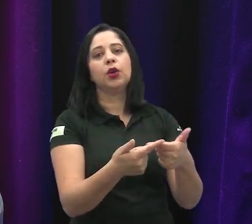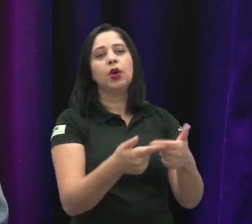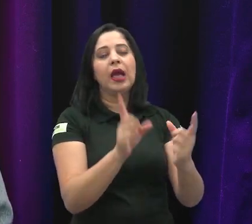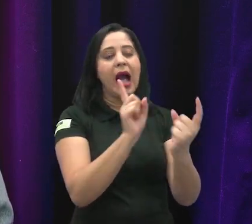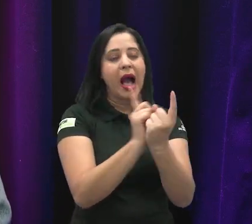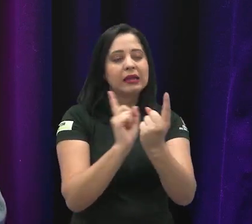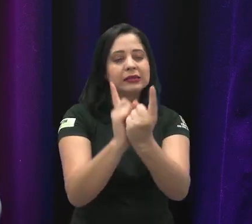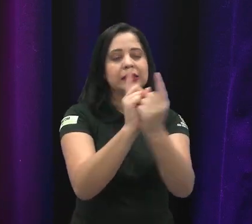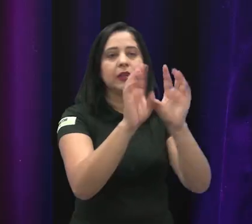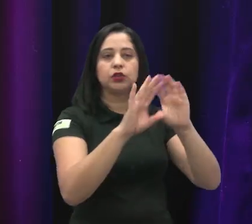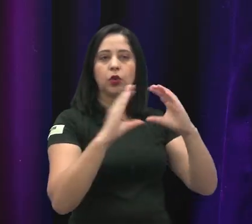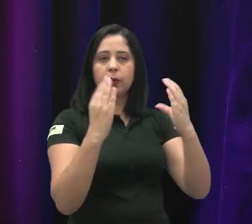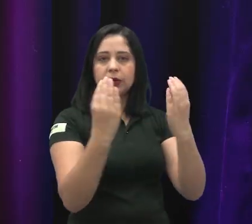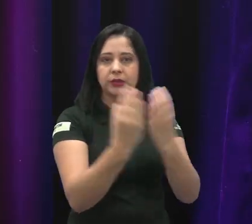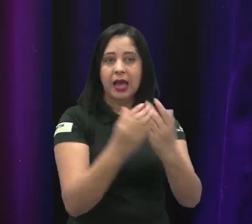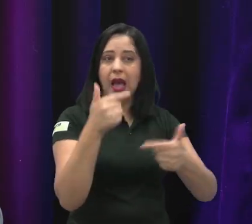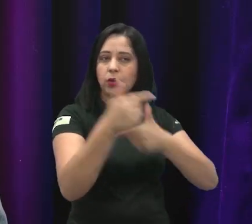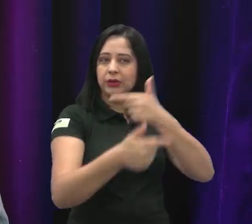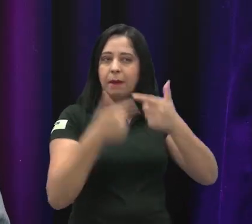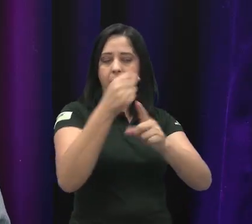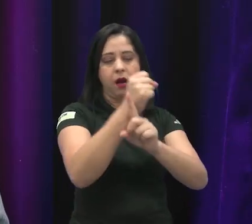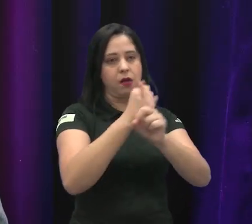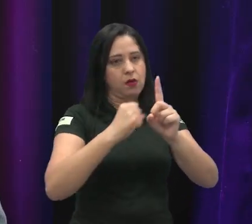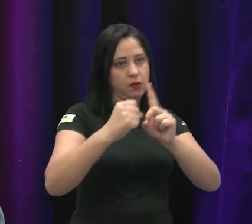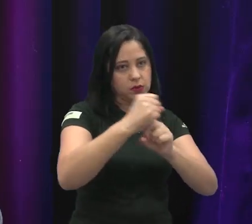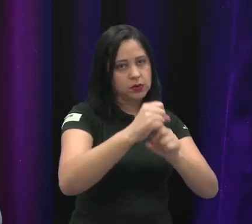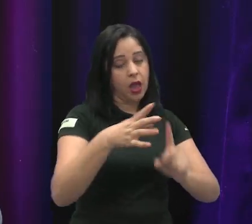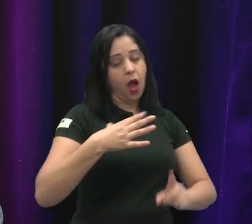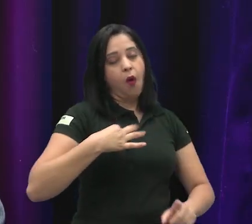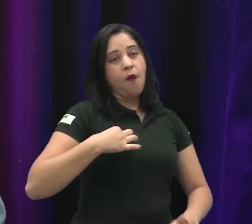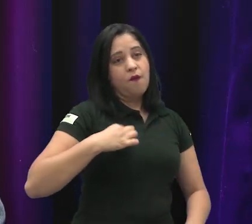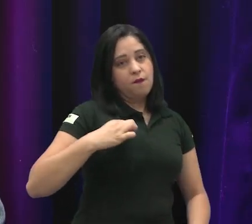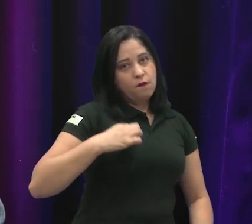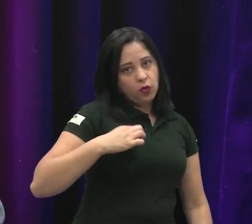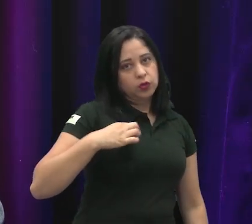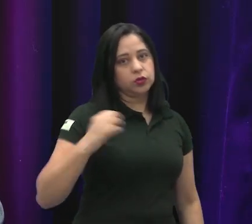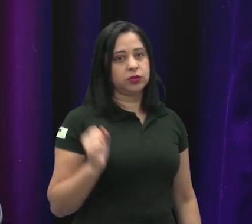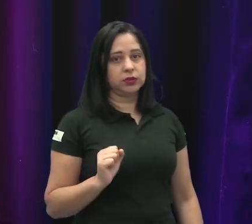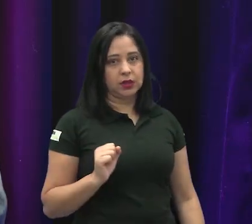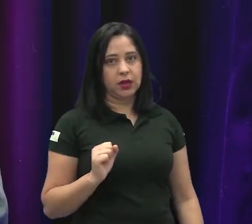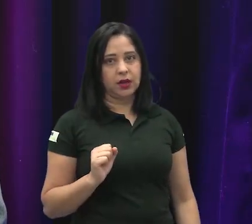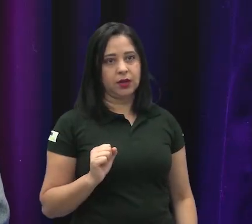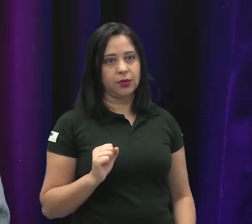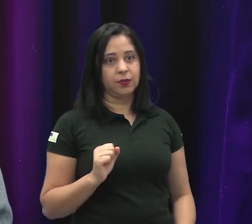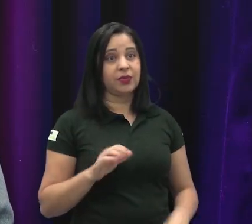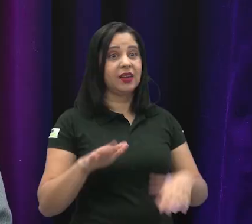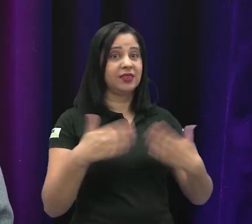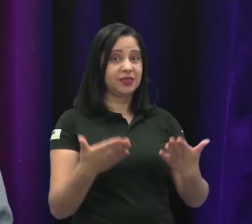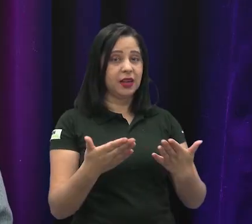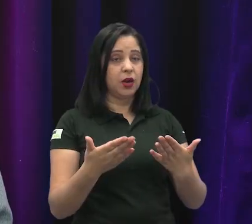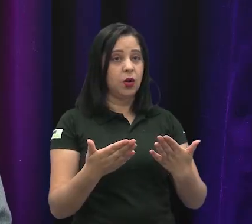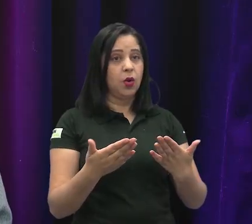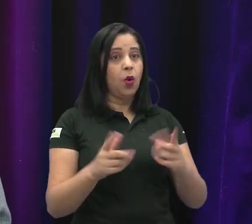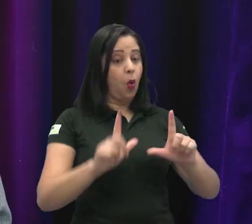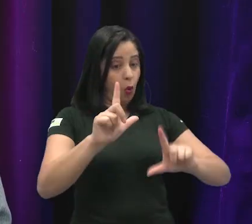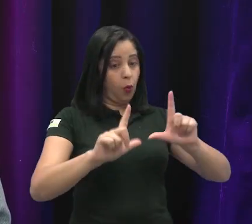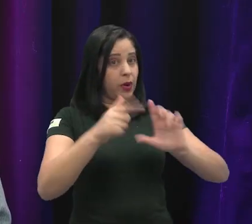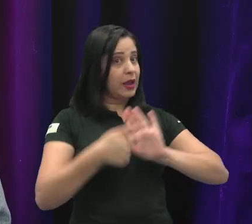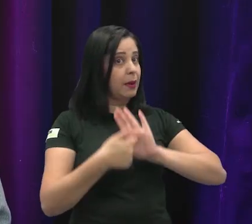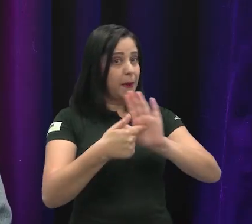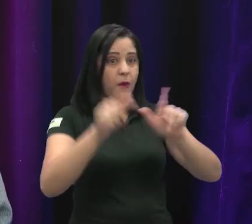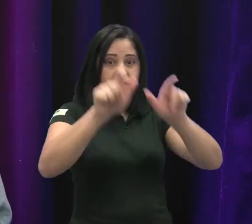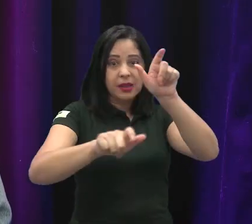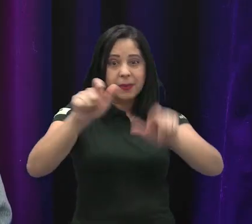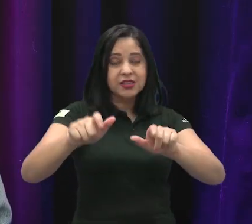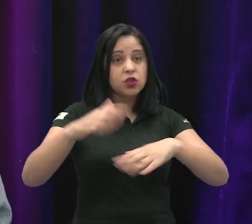atendem a comunidade, que faz algum trabalho social, né, que atende, que faz o bem, né, exatamente isso,